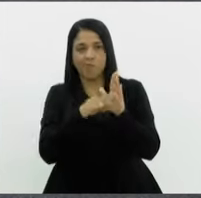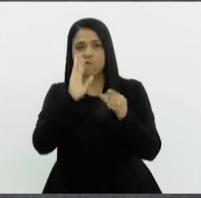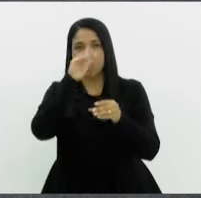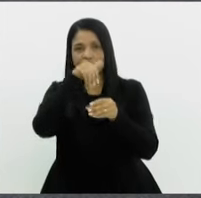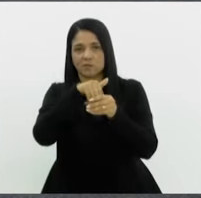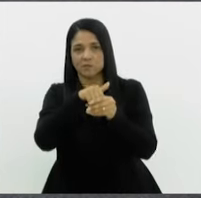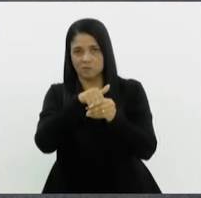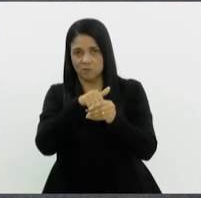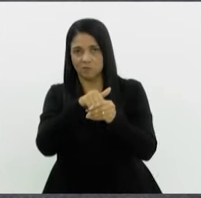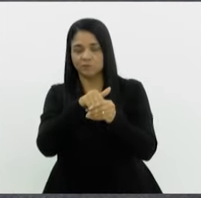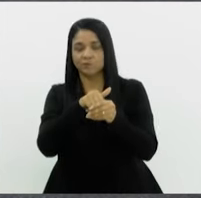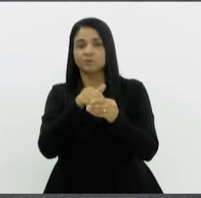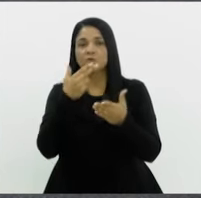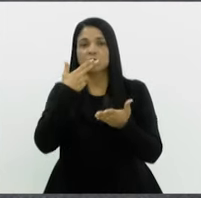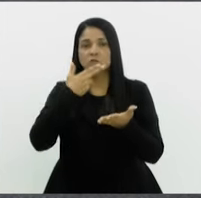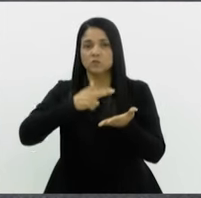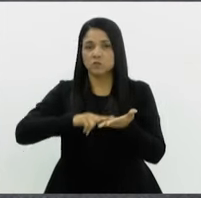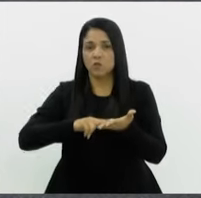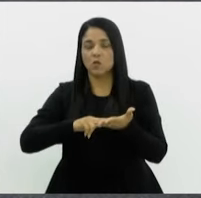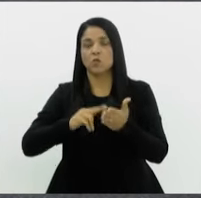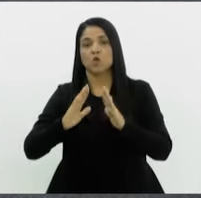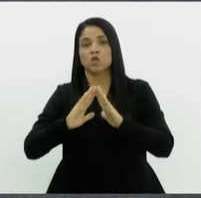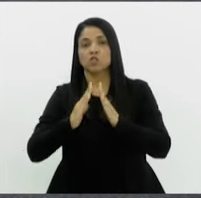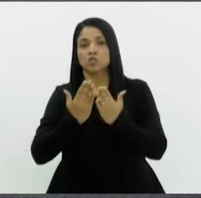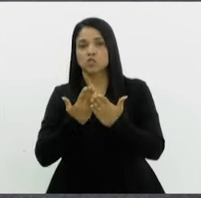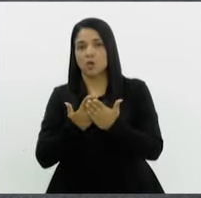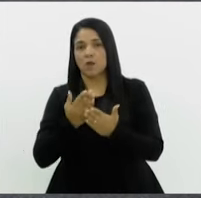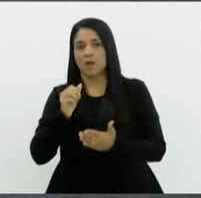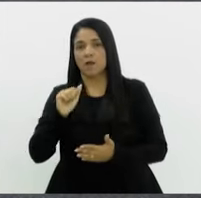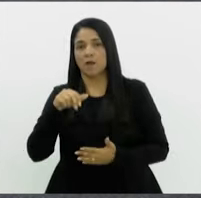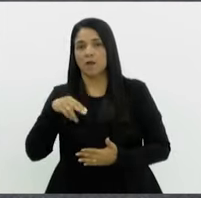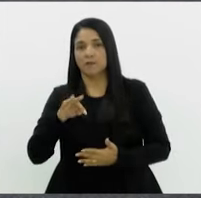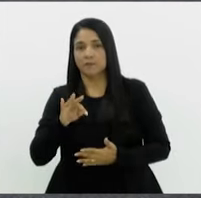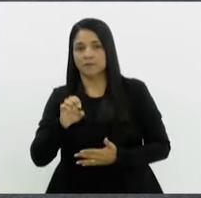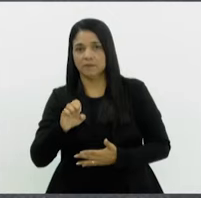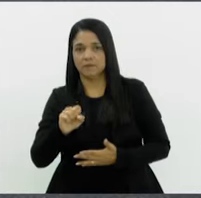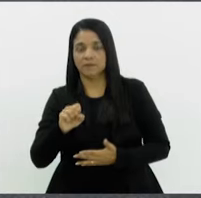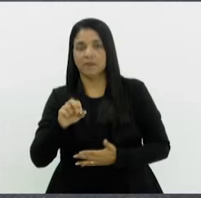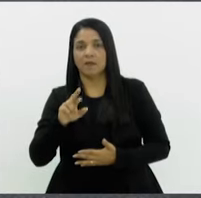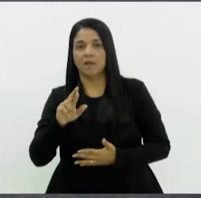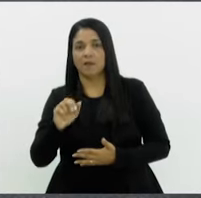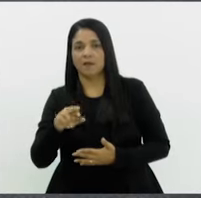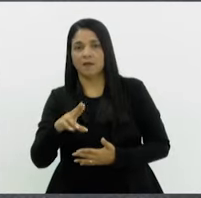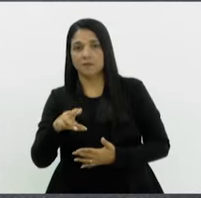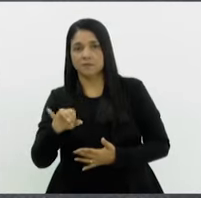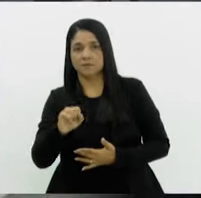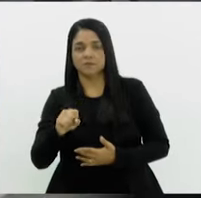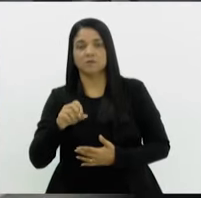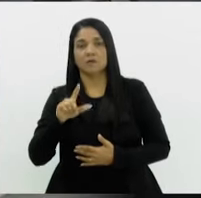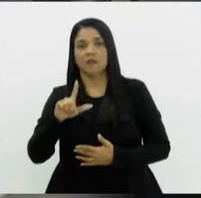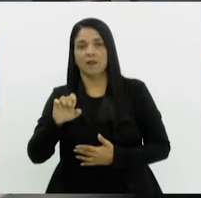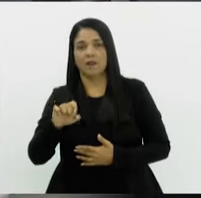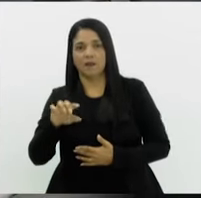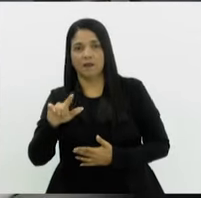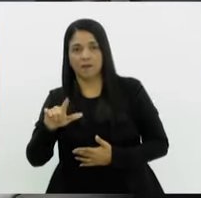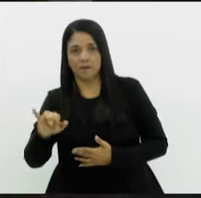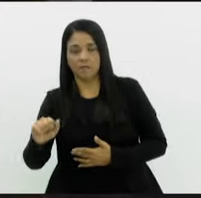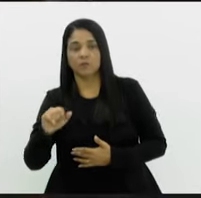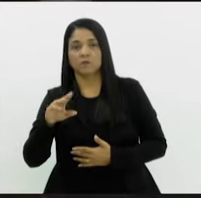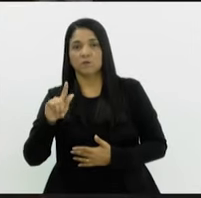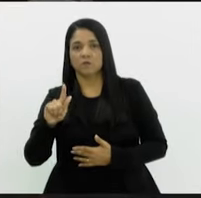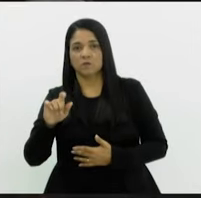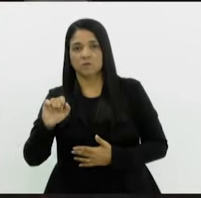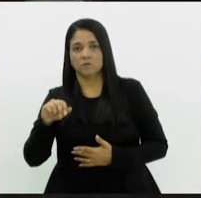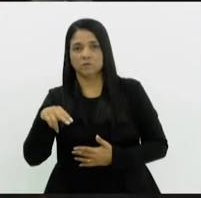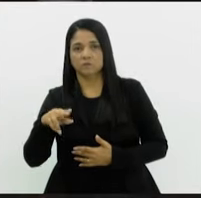quanto antes o selo Escola Antirracista Lélia Gonzalez. Muito obrigada, senhor presidente. Muito obrigado. a